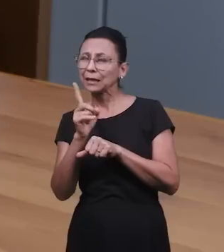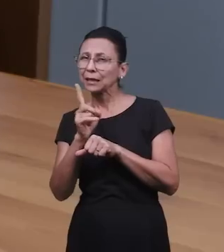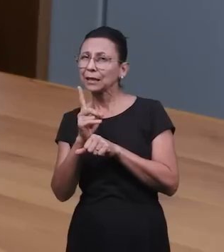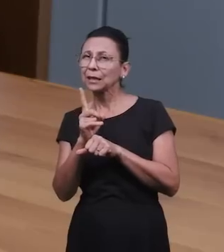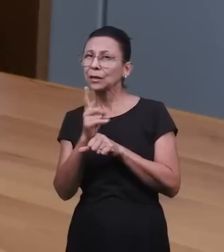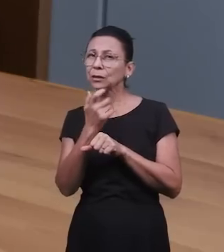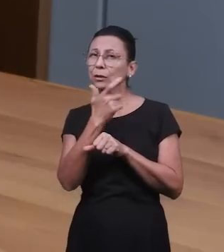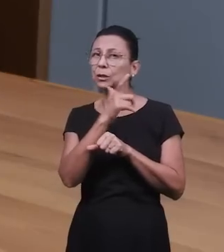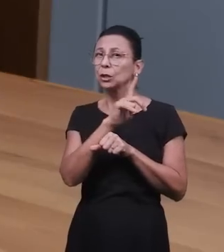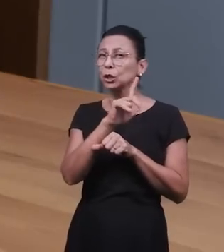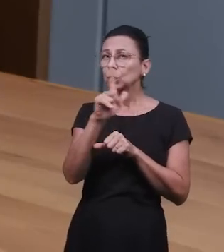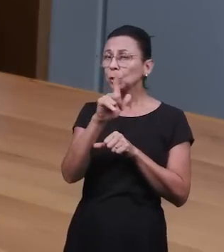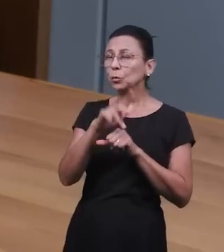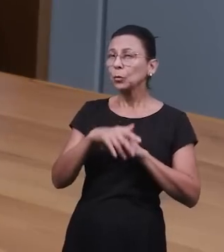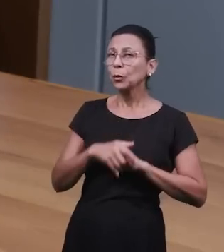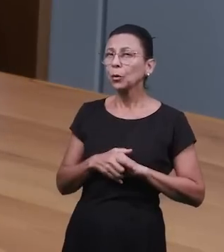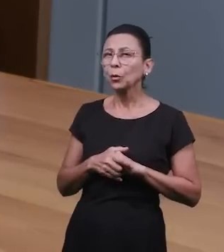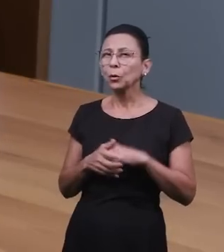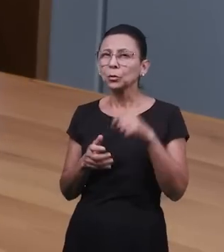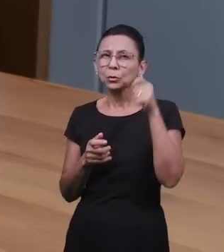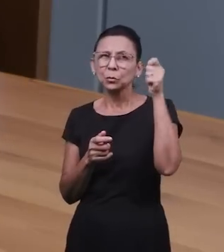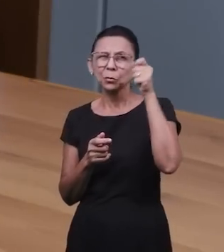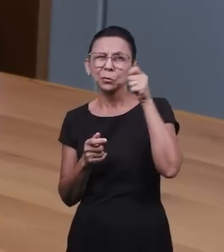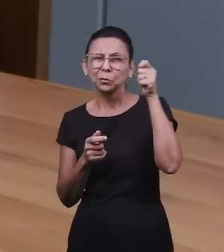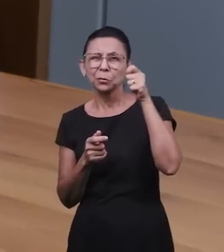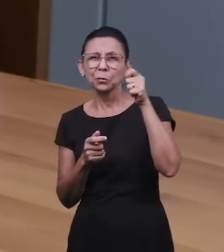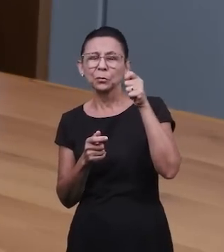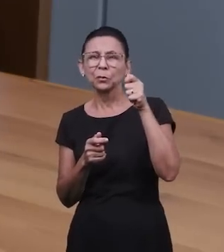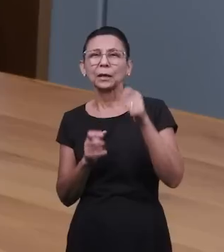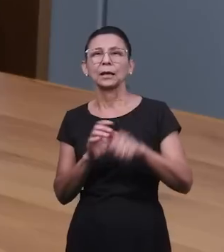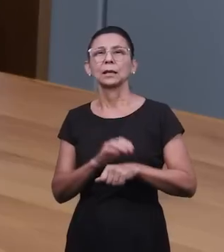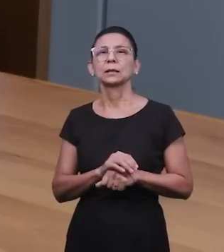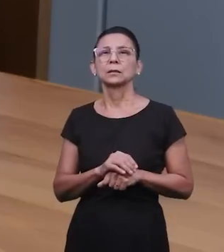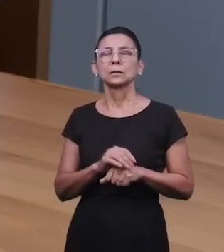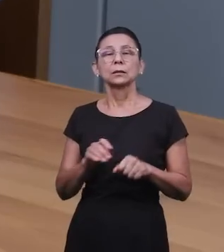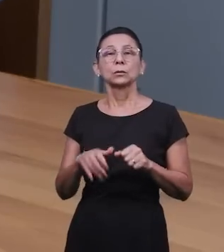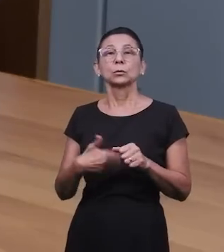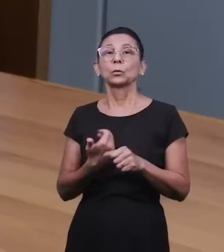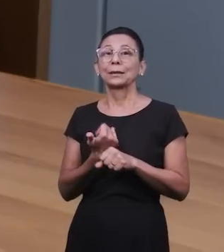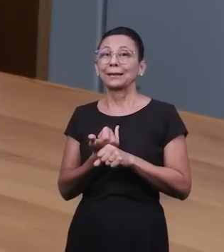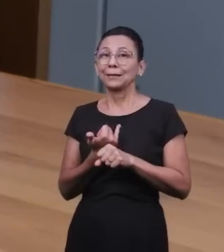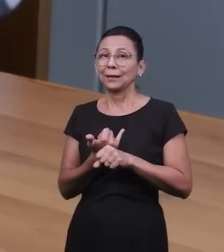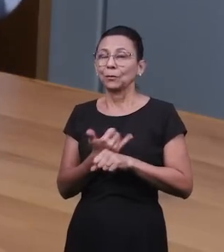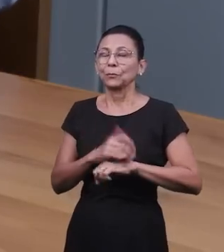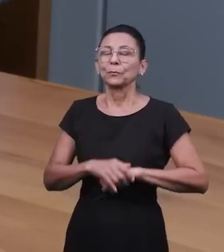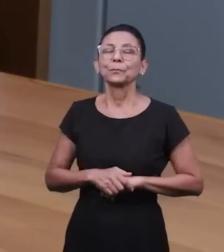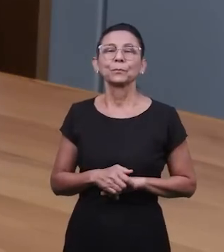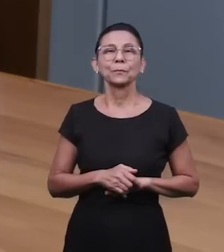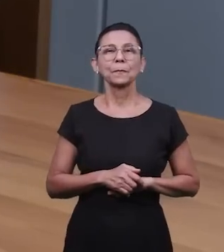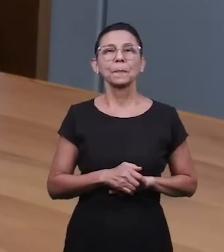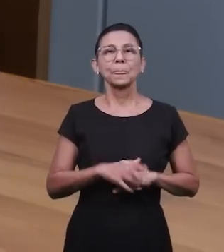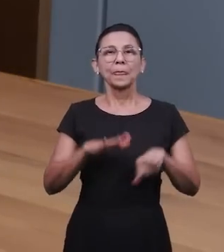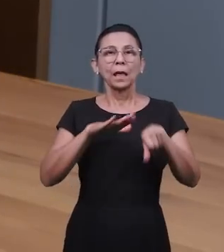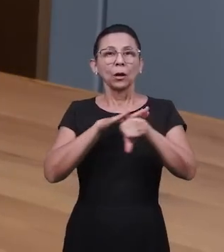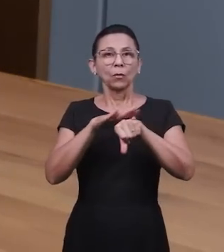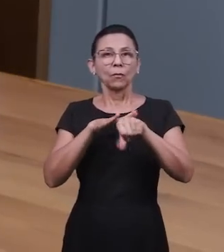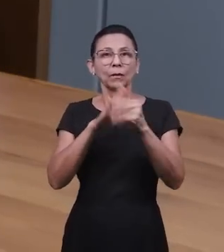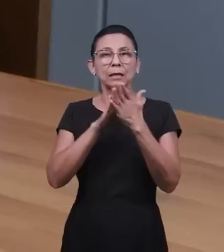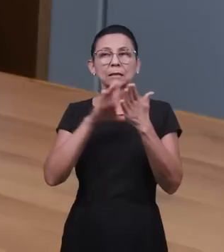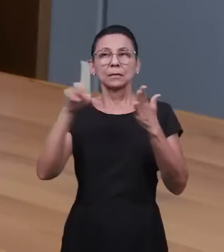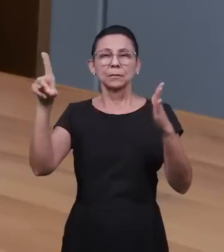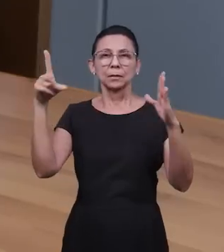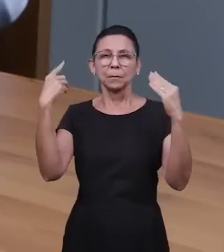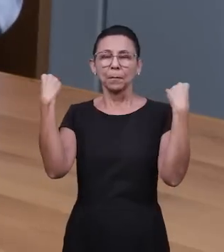que tem ali no lugar de você procurar, de buscar do canal. E ali você coloca a palavra Conversas Bíblicas, essa